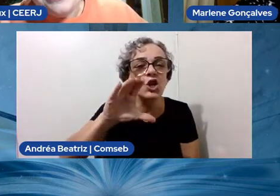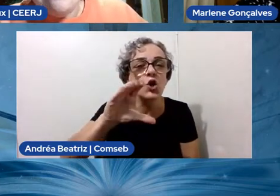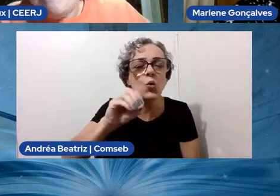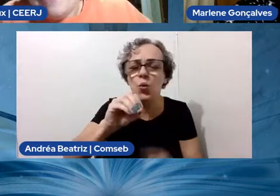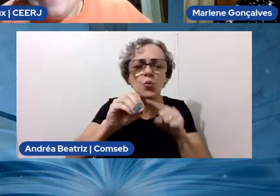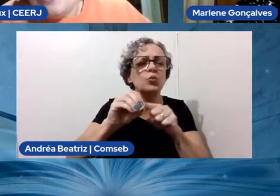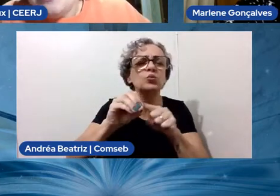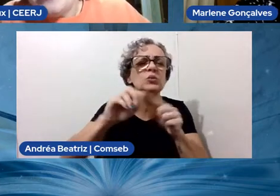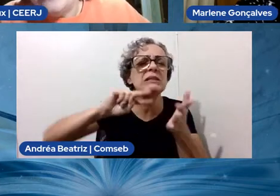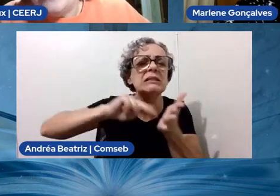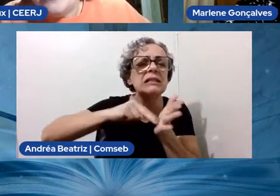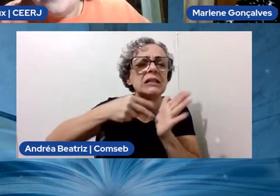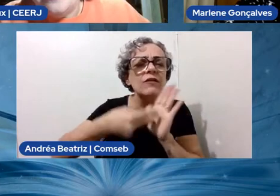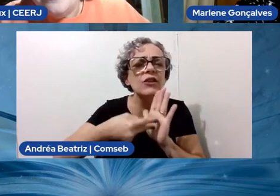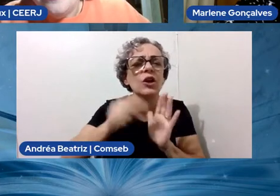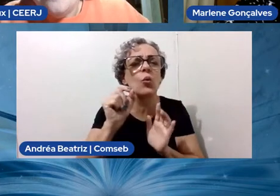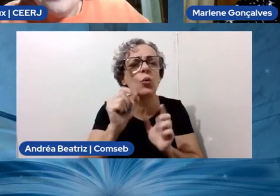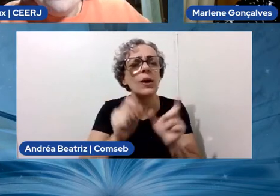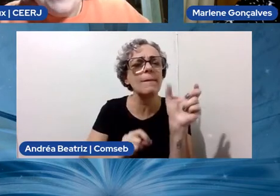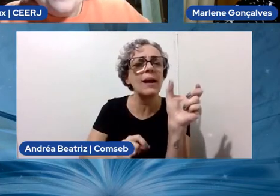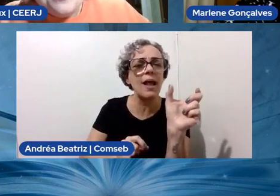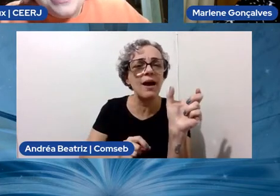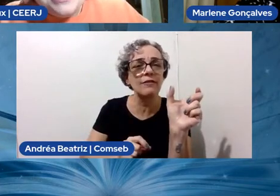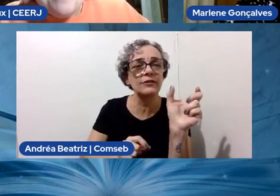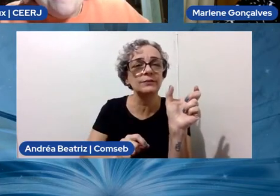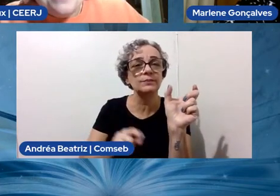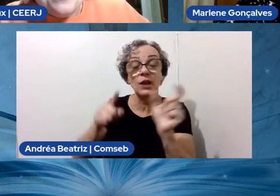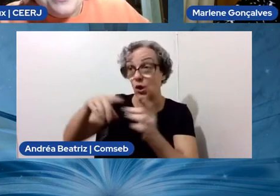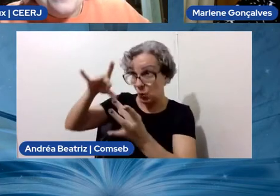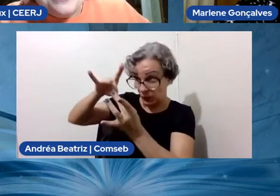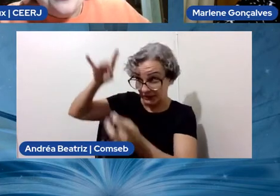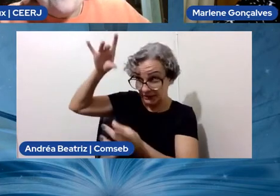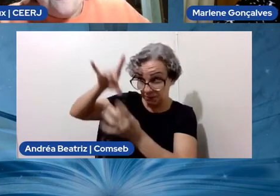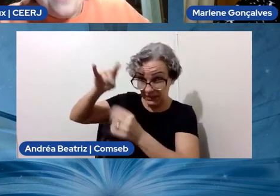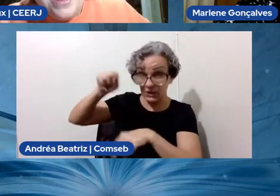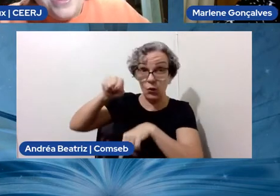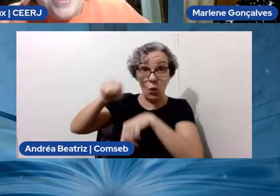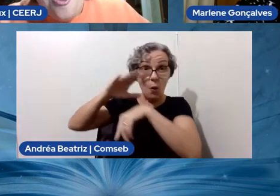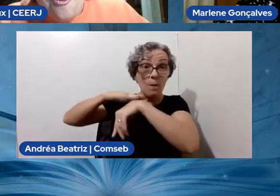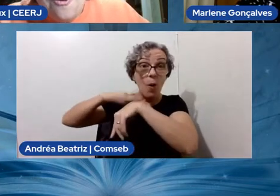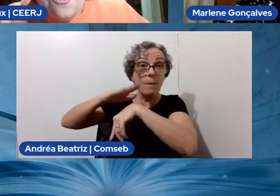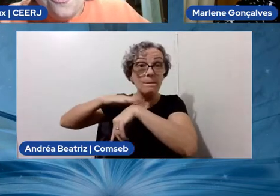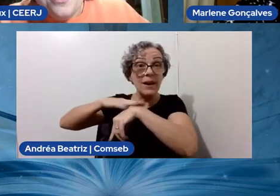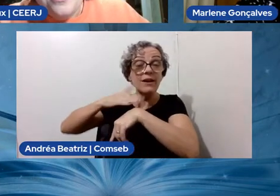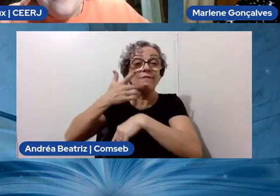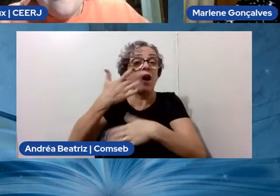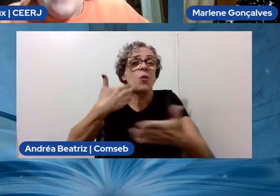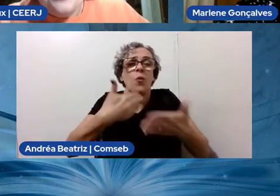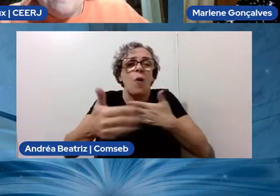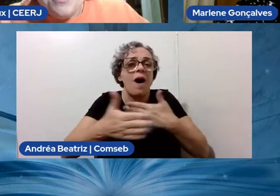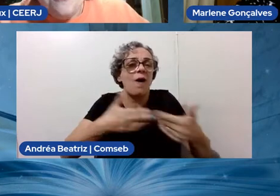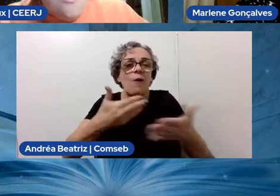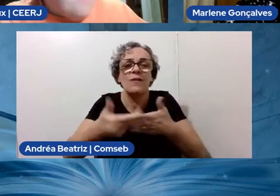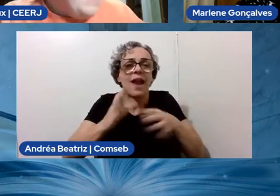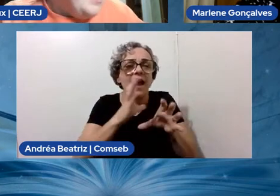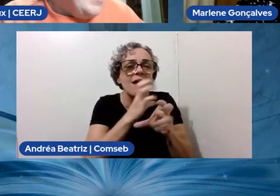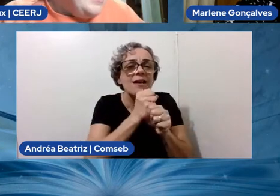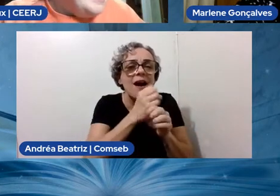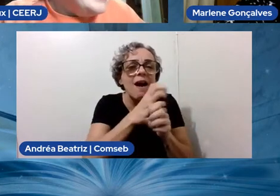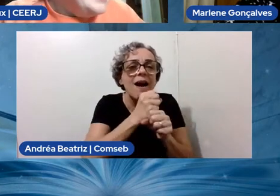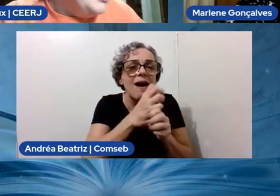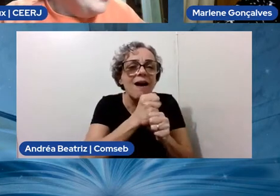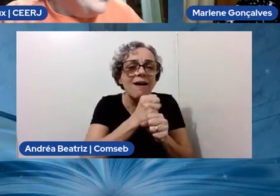A gente elucida que os espíritos, nesse momento, estão dizendo que qualquer cálculo feito pelo